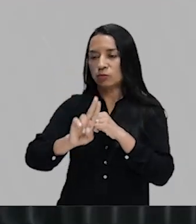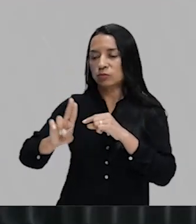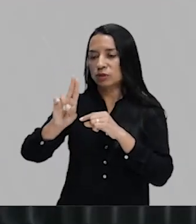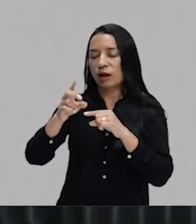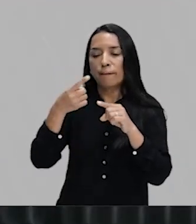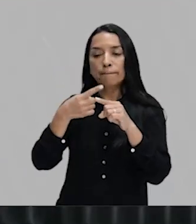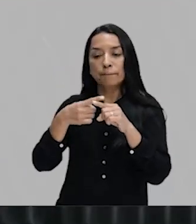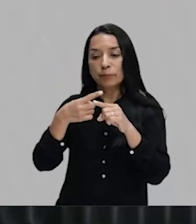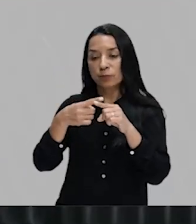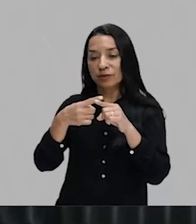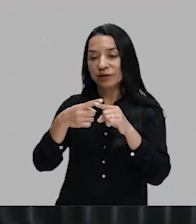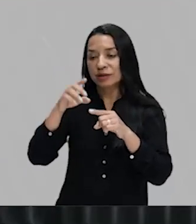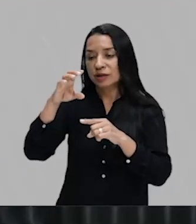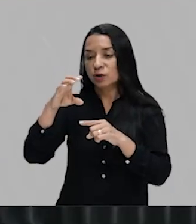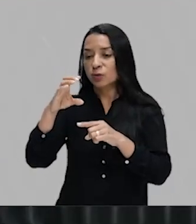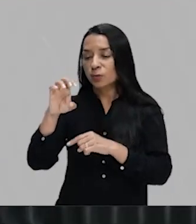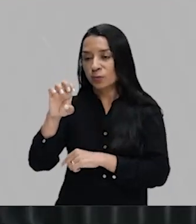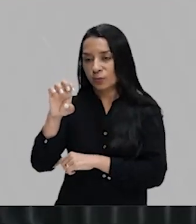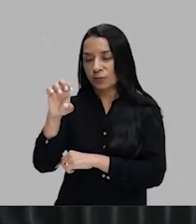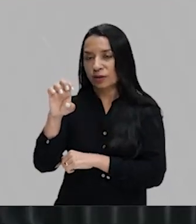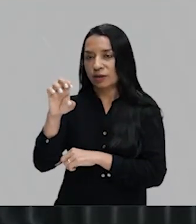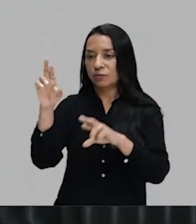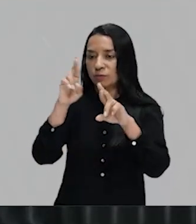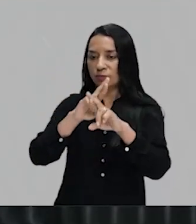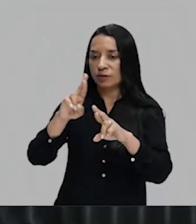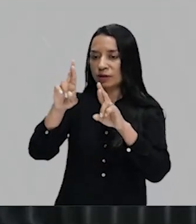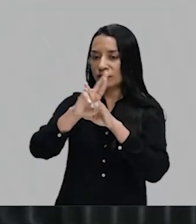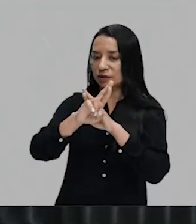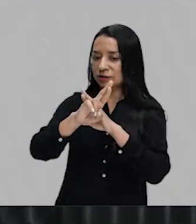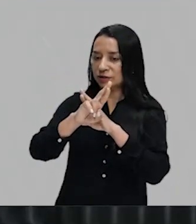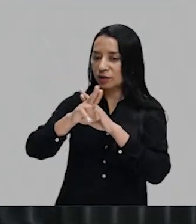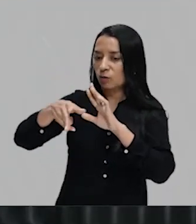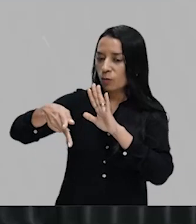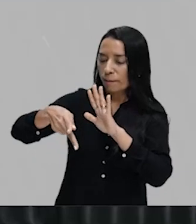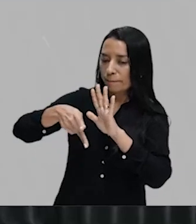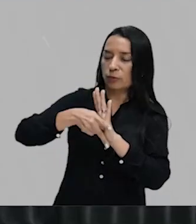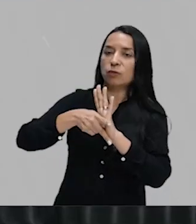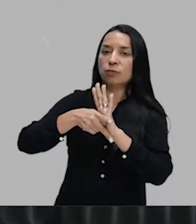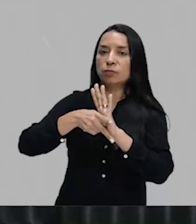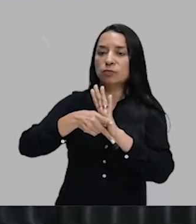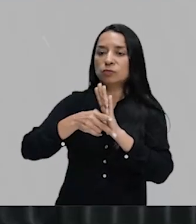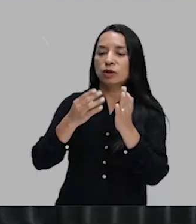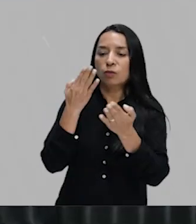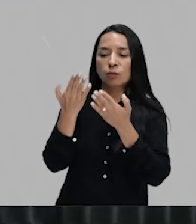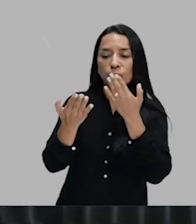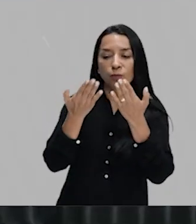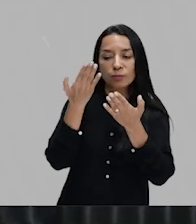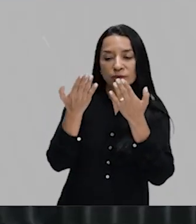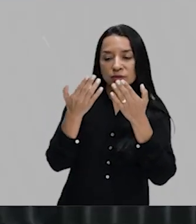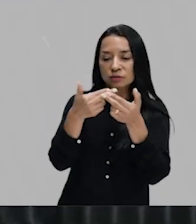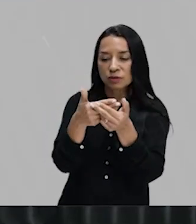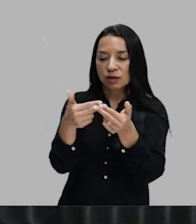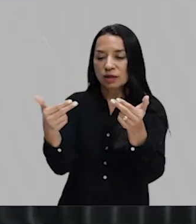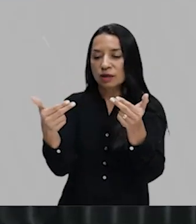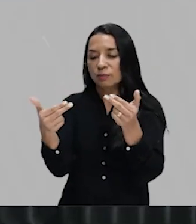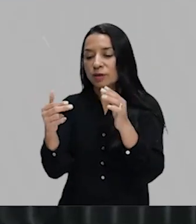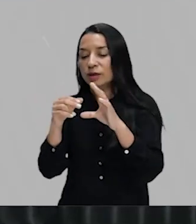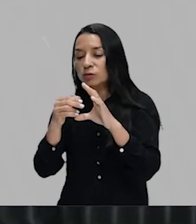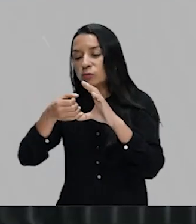de pertinência quando você está comparando elemento com conjunto. Aí você vai